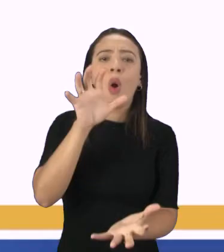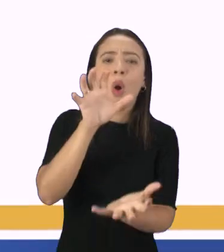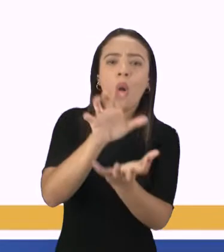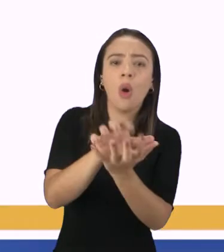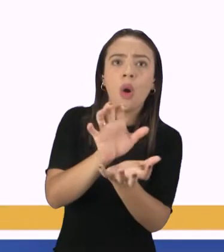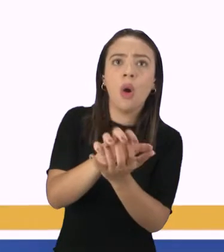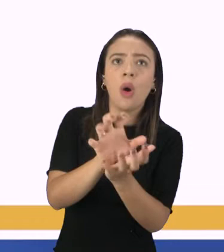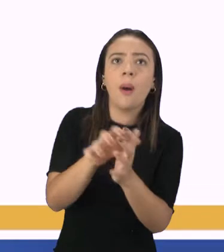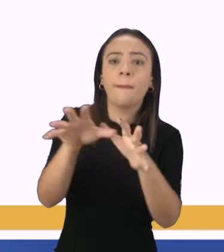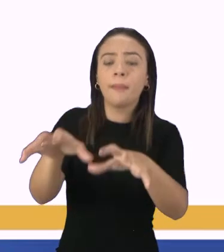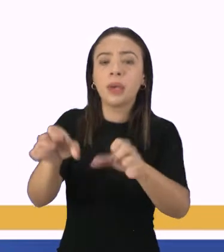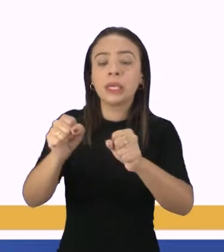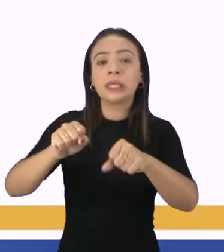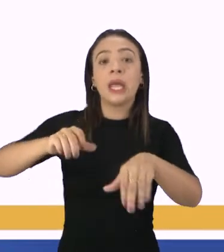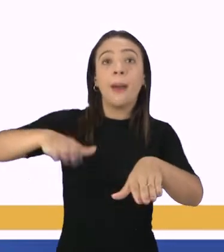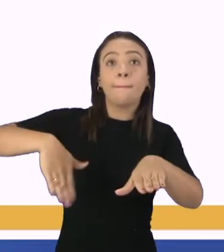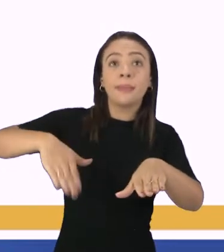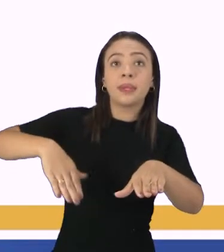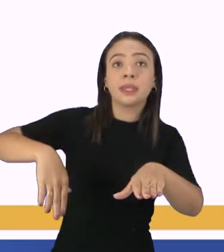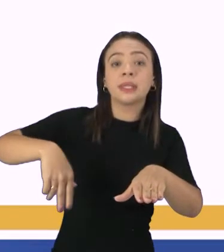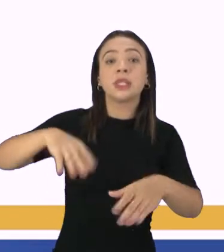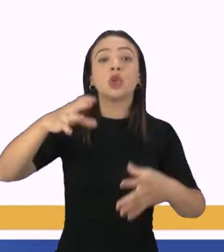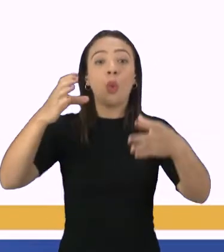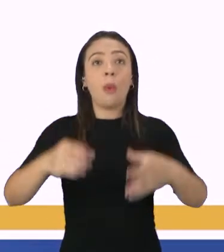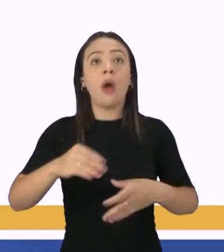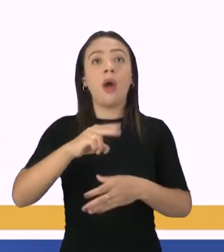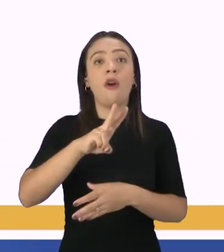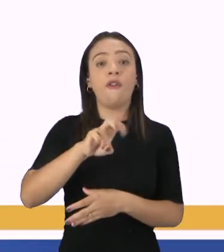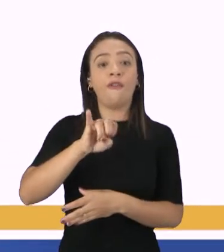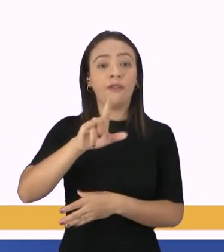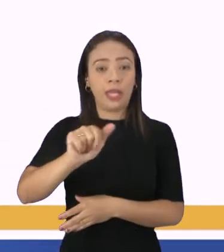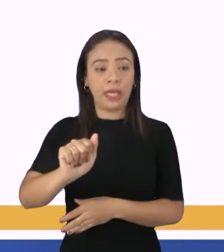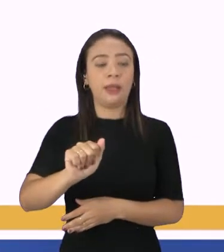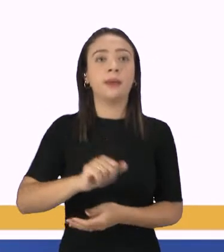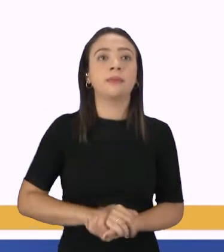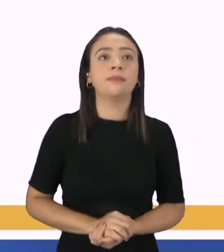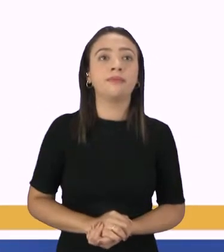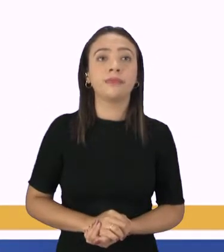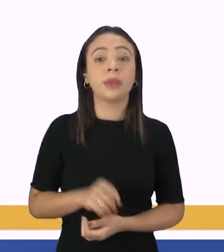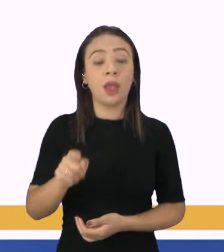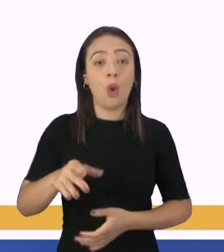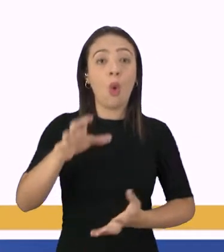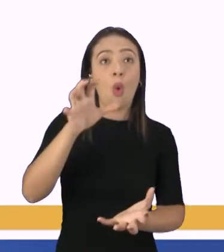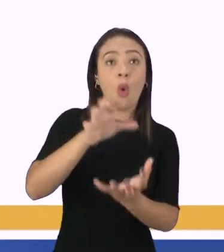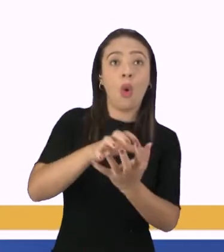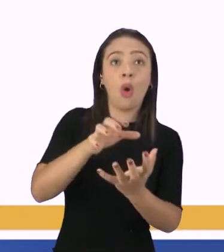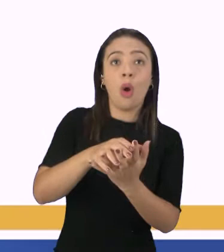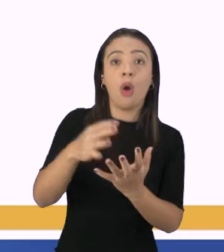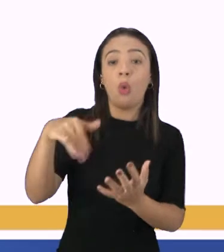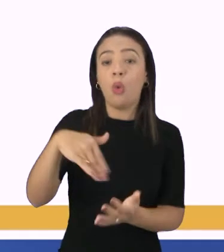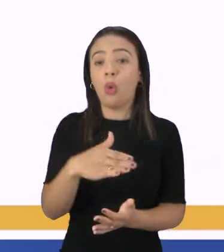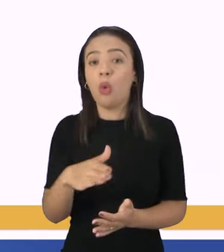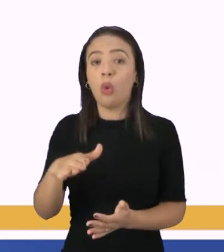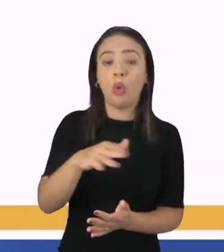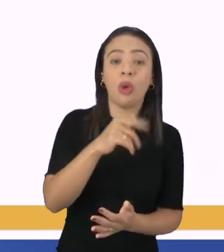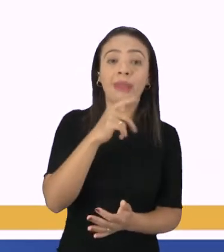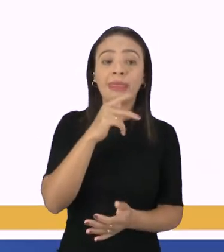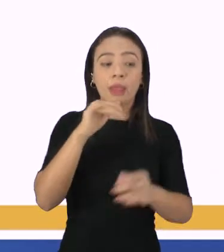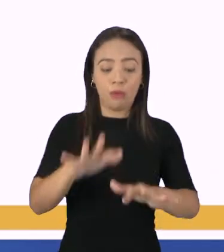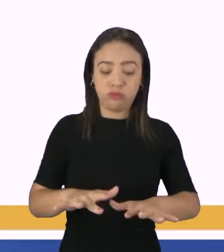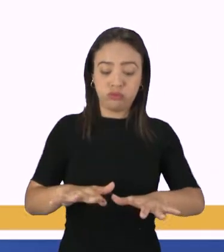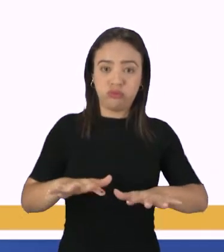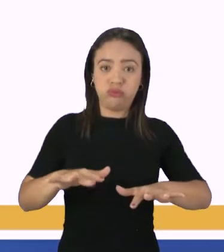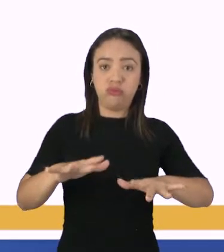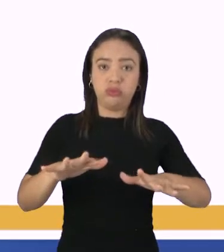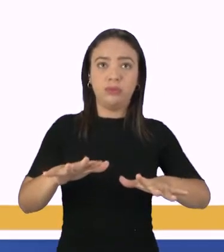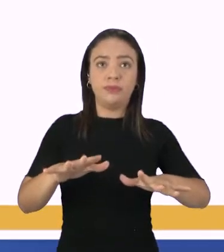Jacaré resgatado em piscina na Vila Ivonete. Réptil foi levado pela enchente do Igarapé São Francisco. Na noite